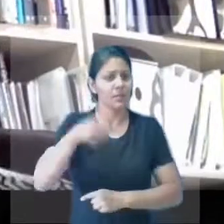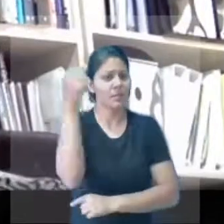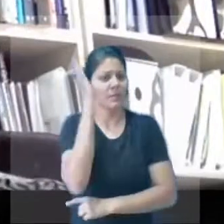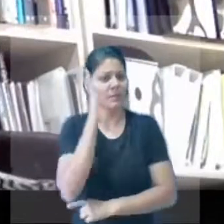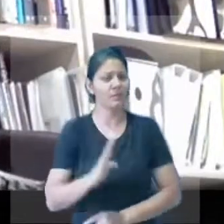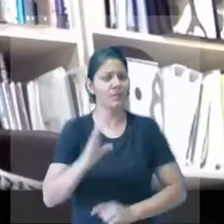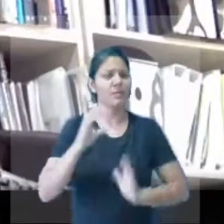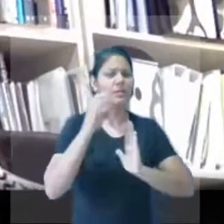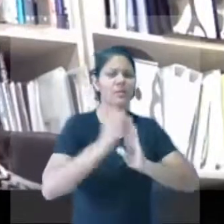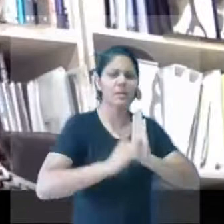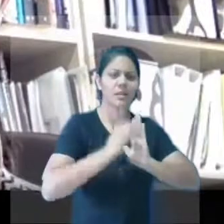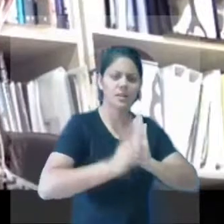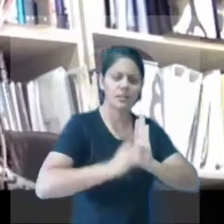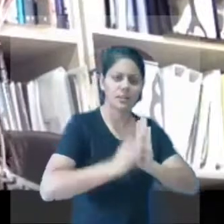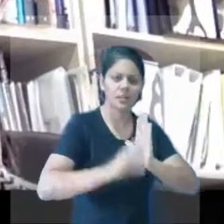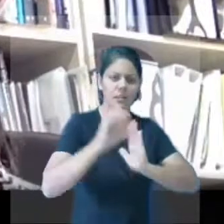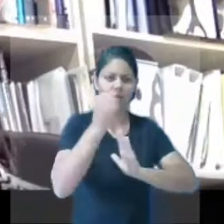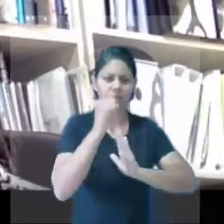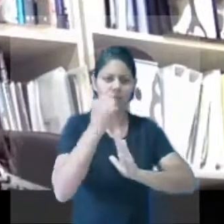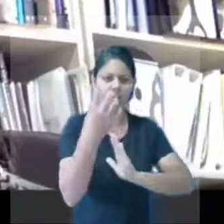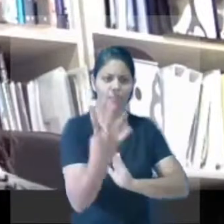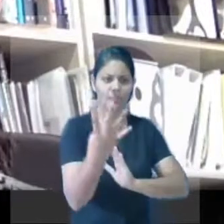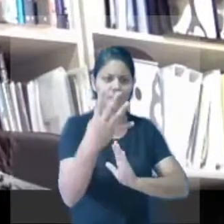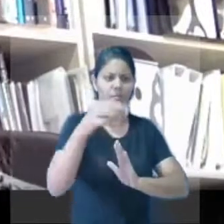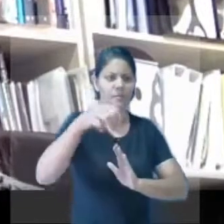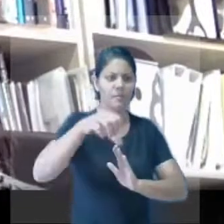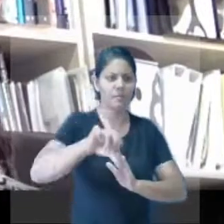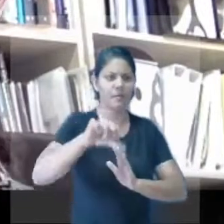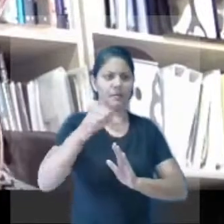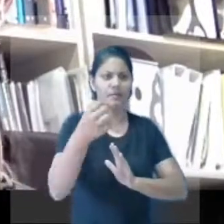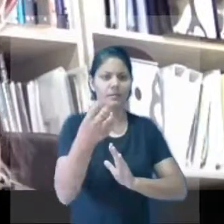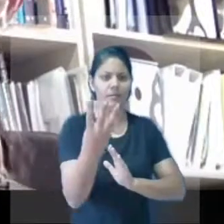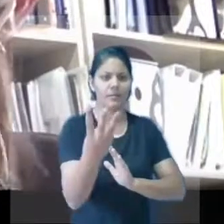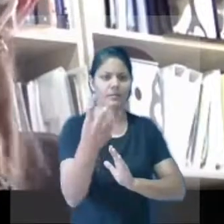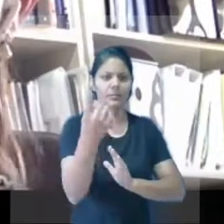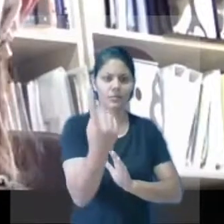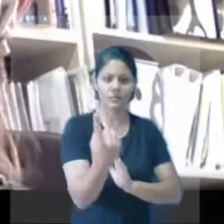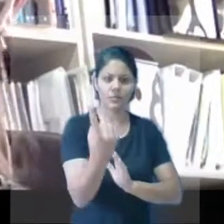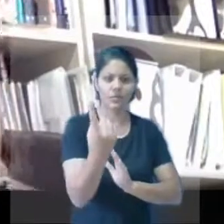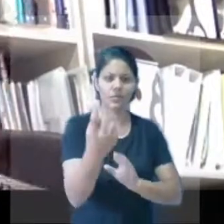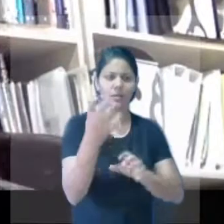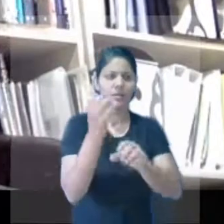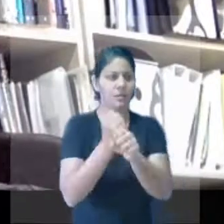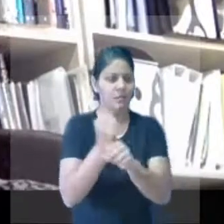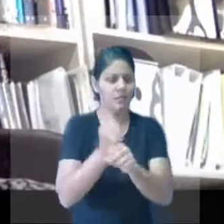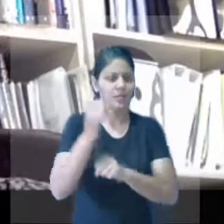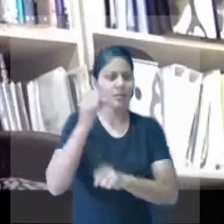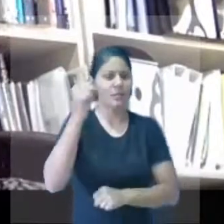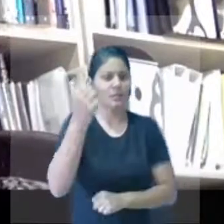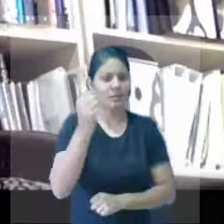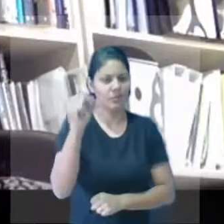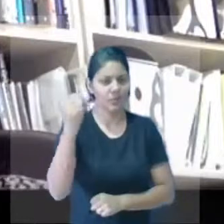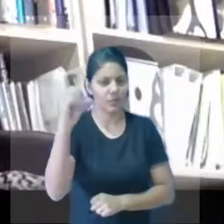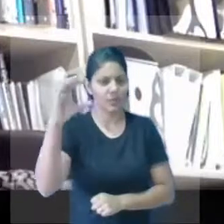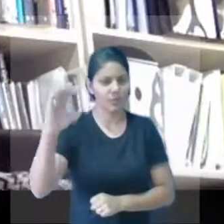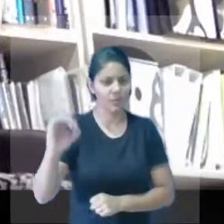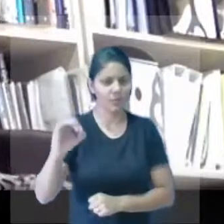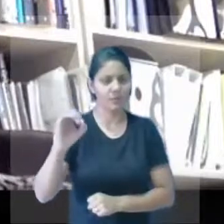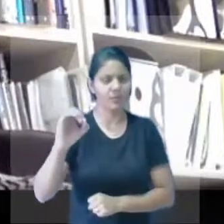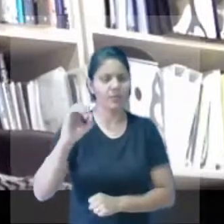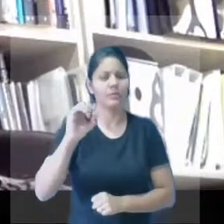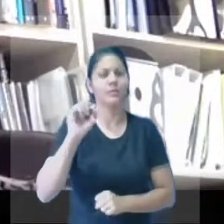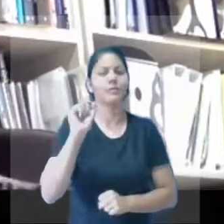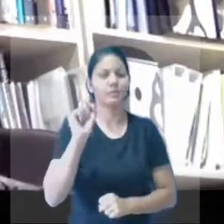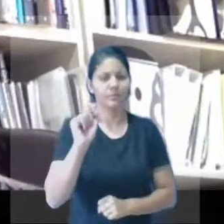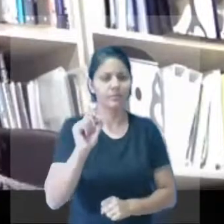o decreto número 84.631, de 9 de abril de 1980. E trago para vocês aqui, pois